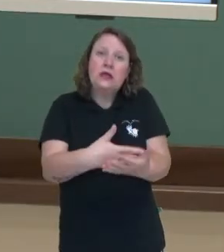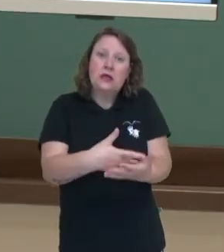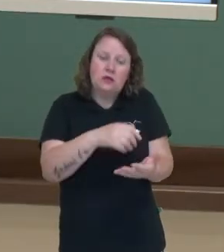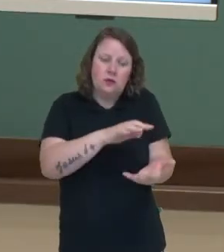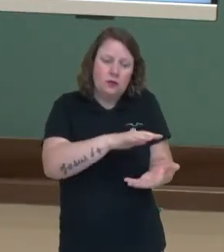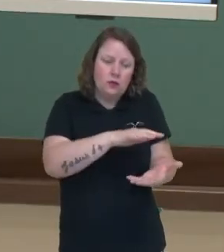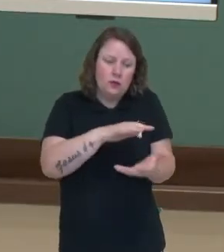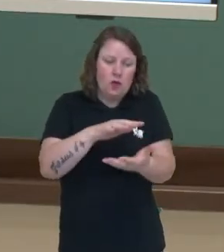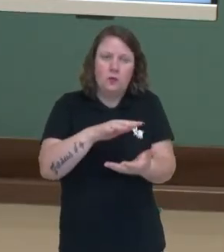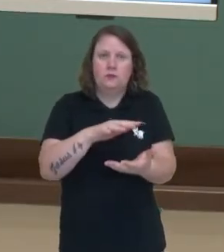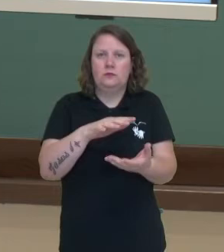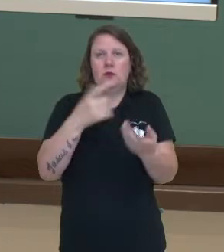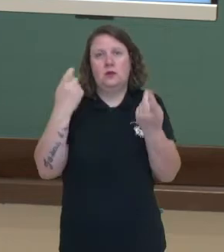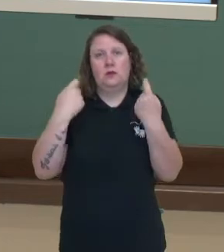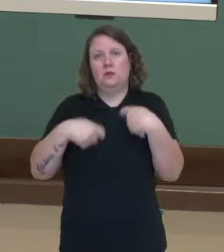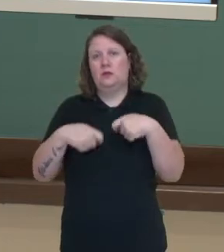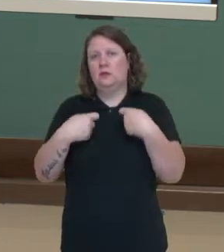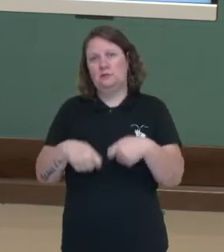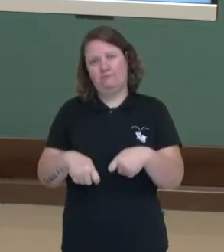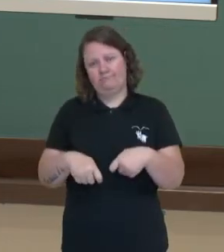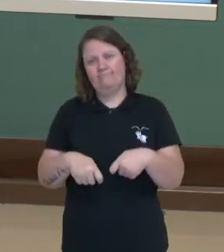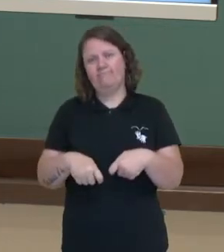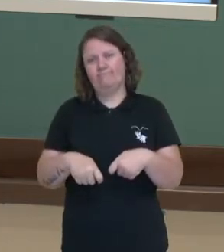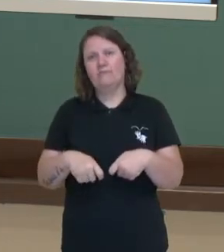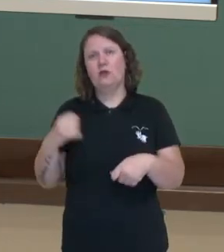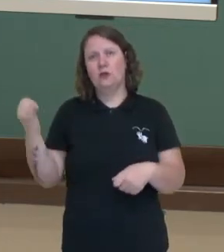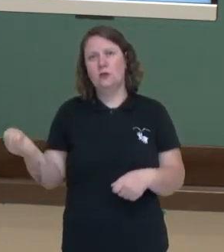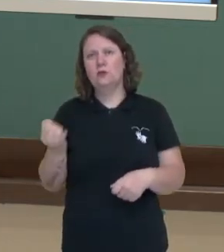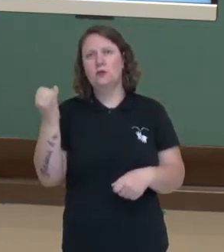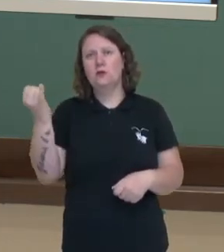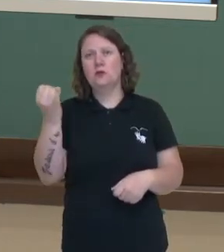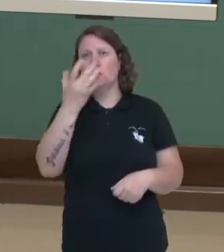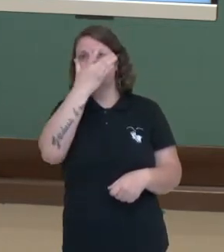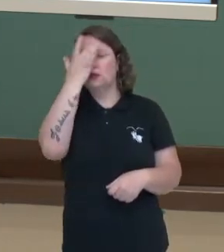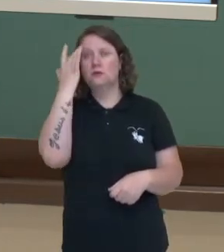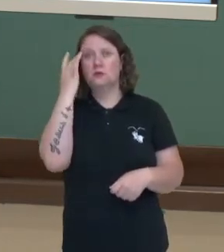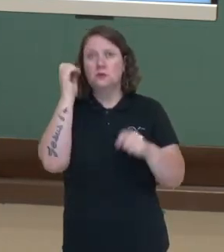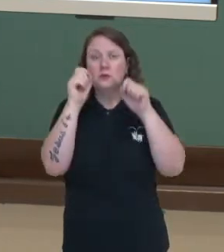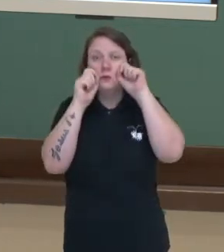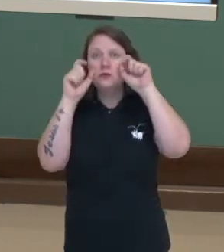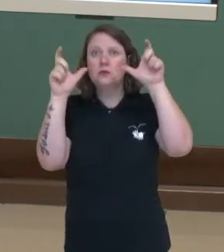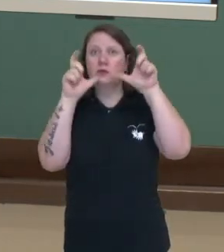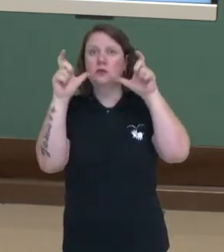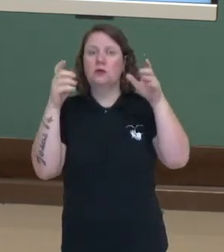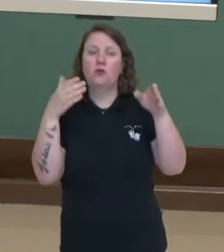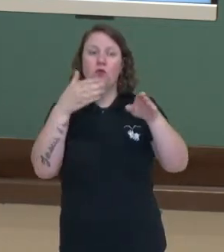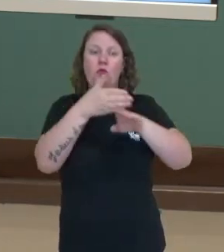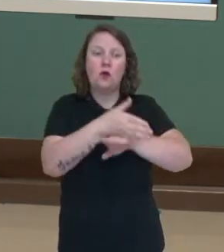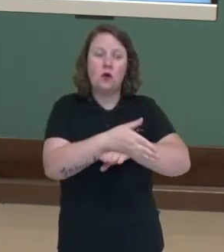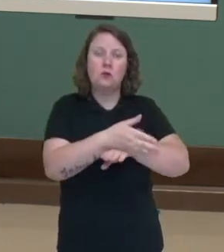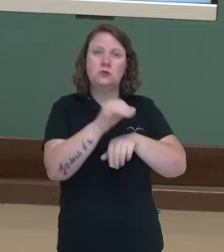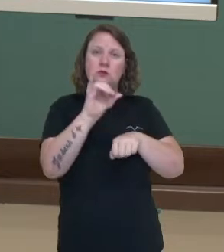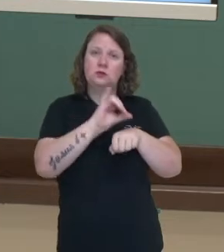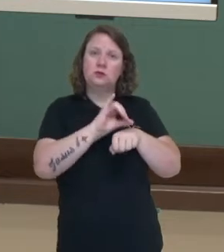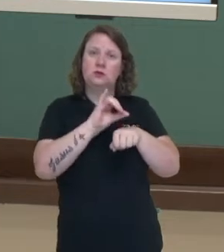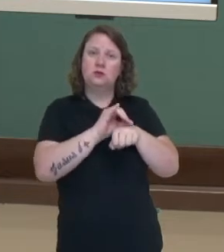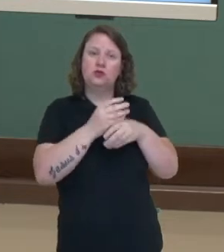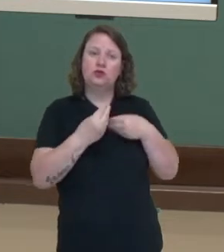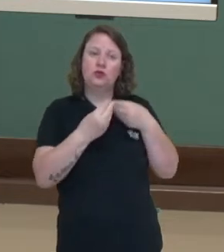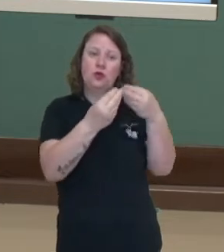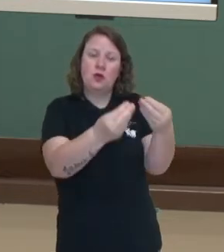dessa ação, desse evento noticiado, é fazer com que as pessoas vão até o Hemocentro e doem sangue